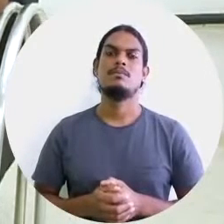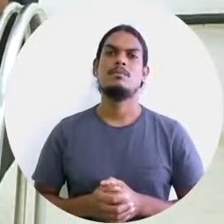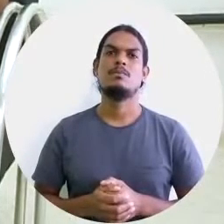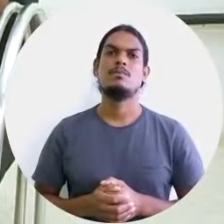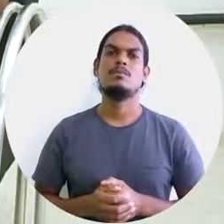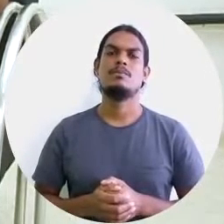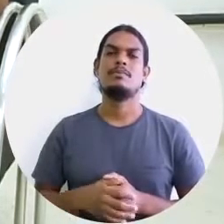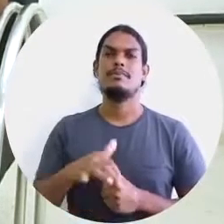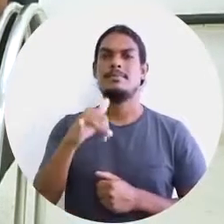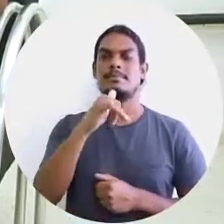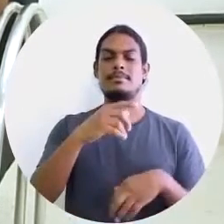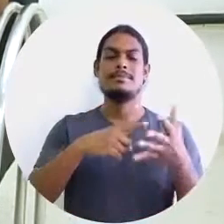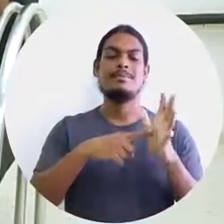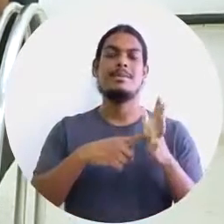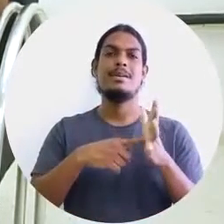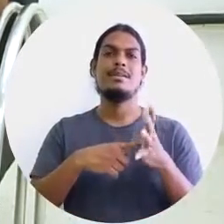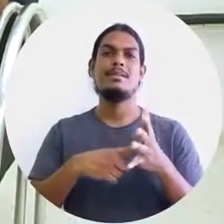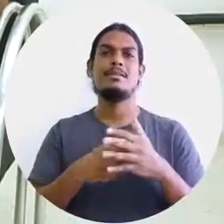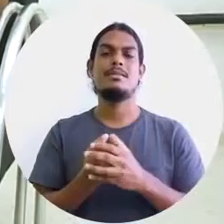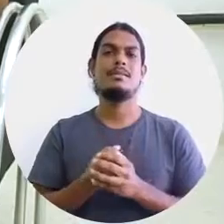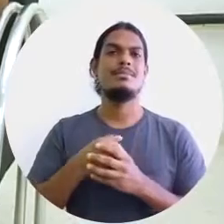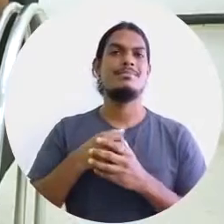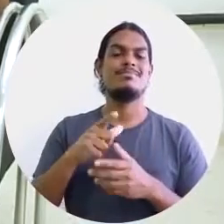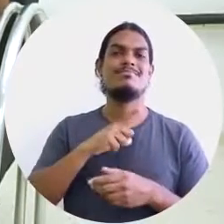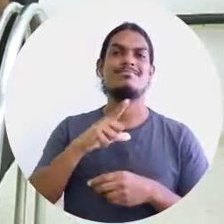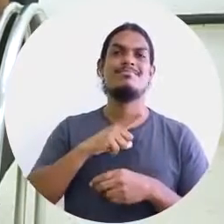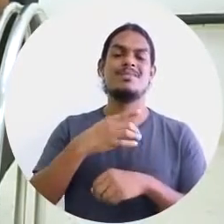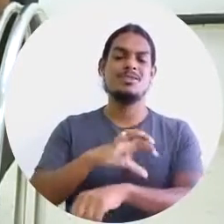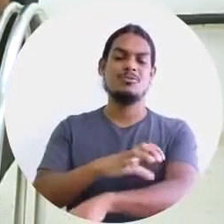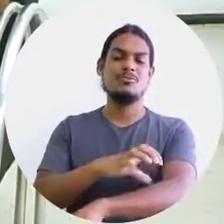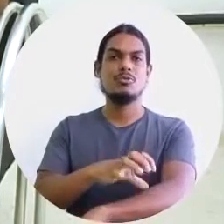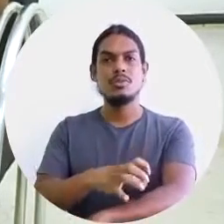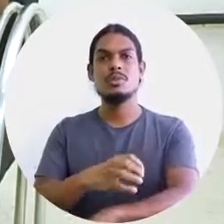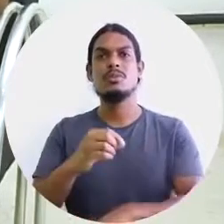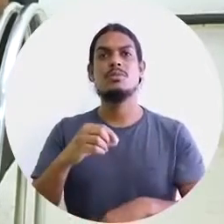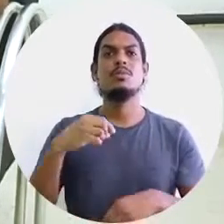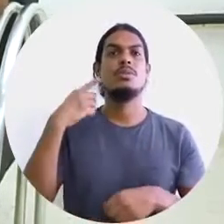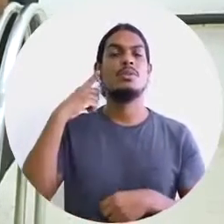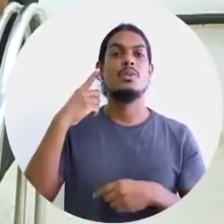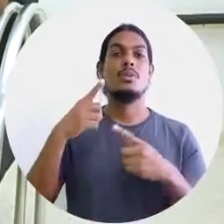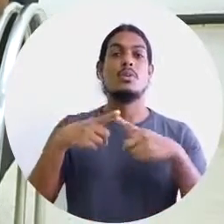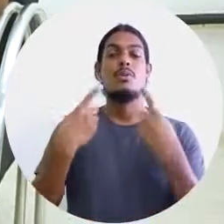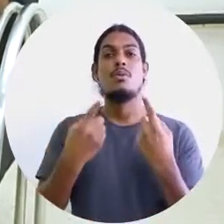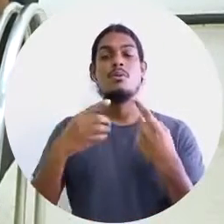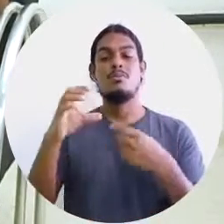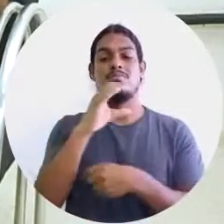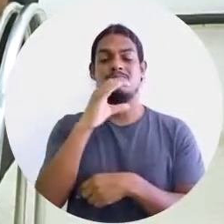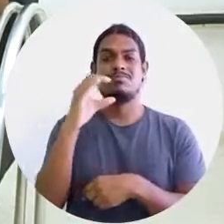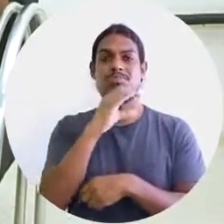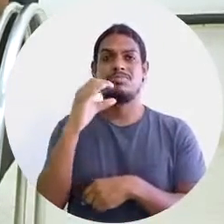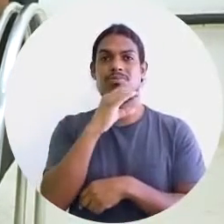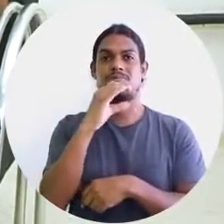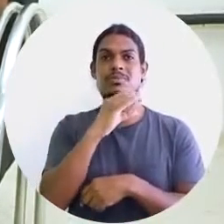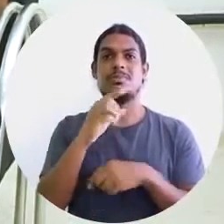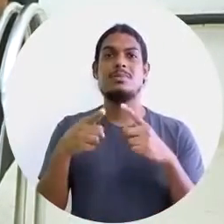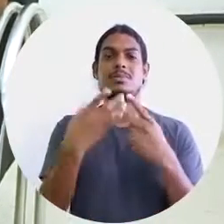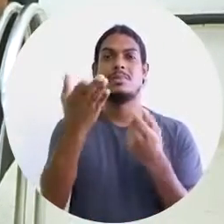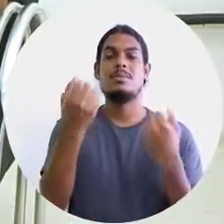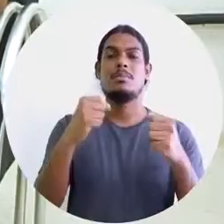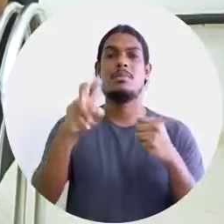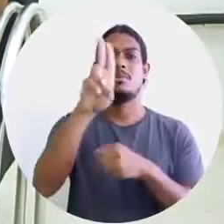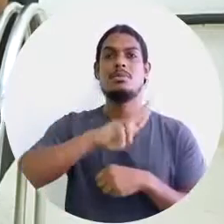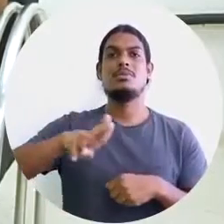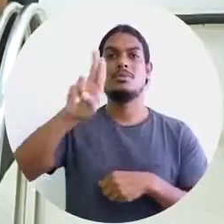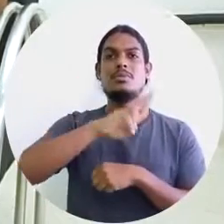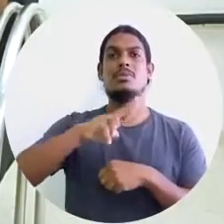por exemplo, ou de poeira, ou de calor. Você pode enclausurar ele termicamente. Você pode usar uma cabine para o